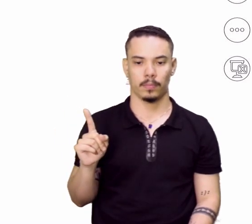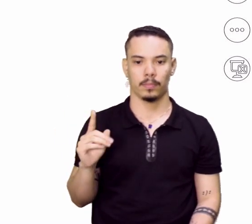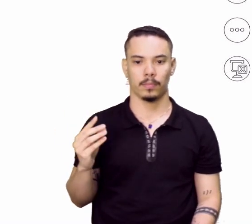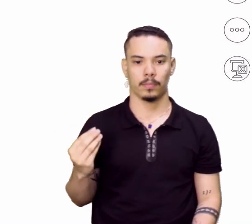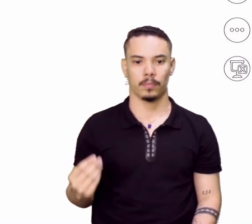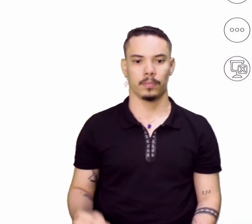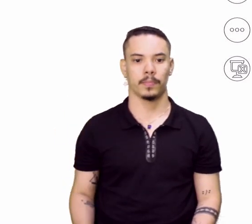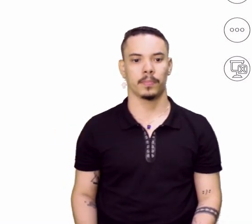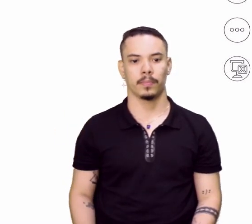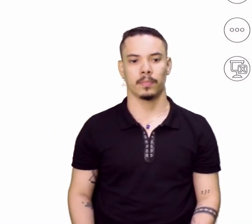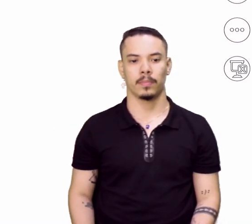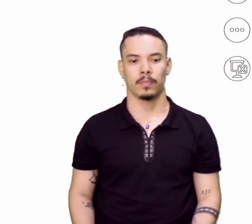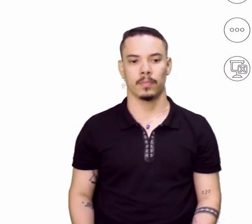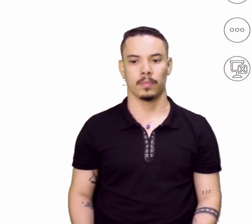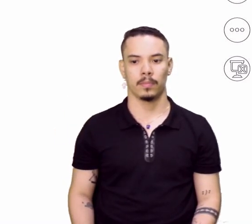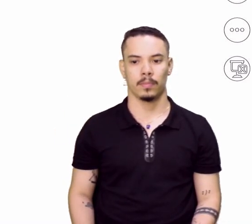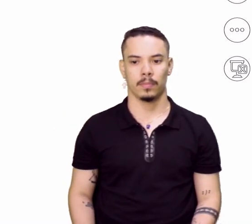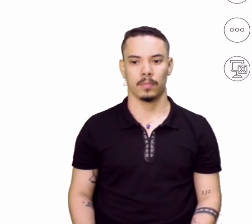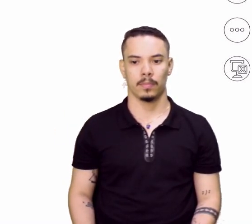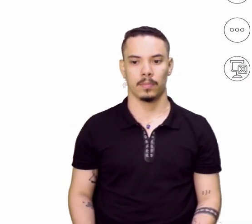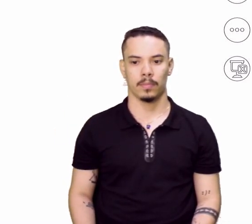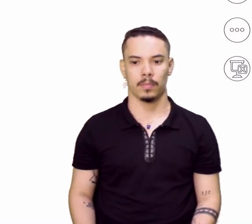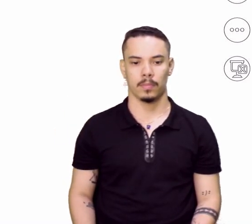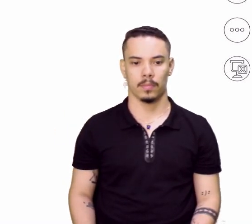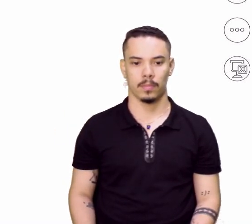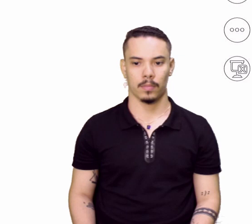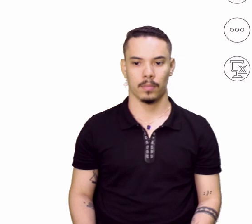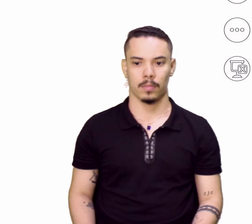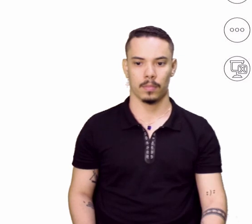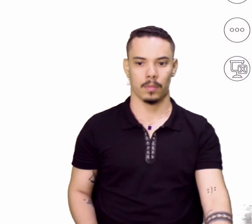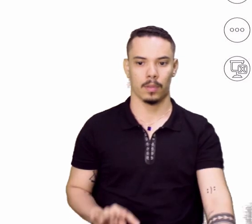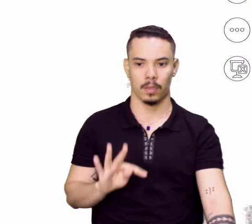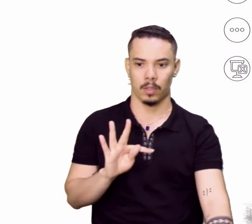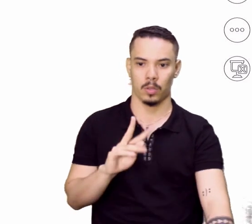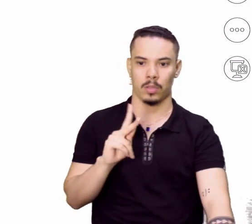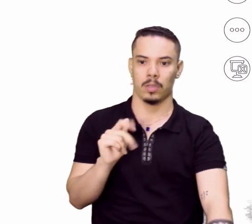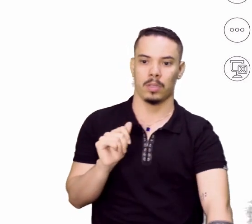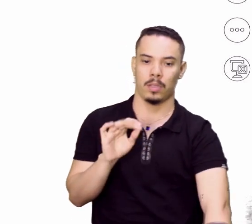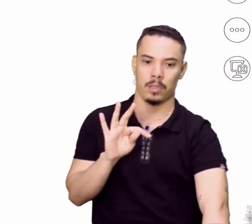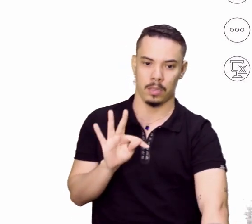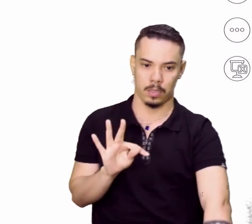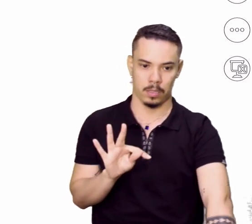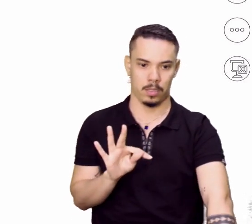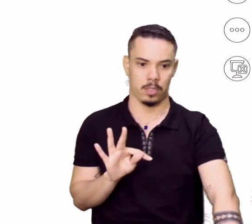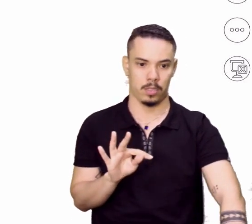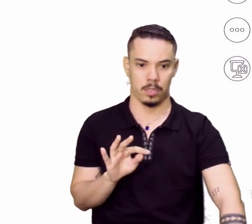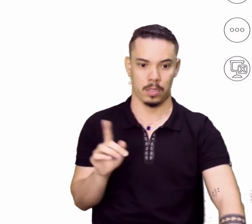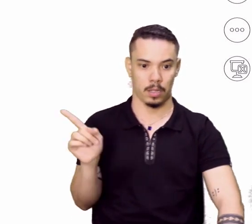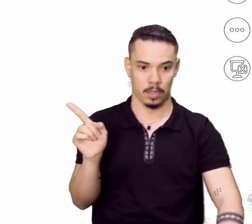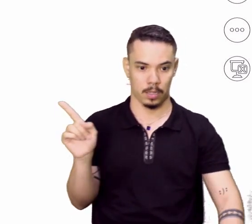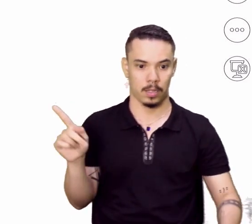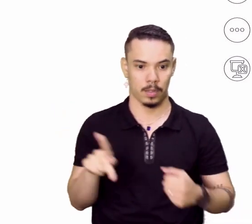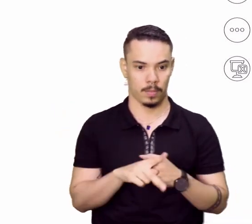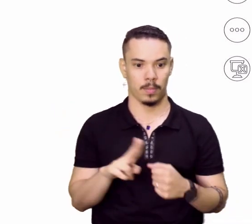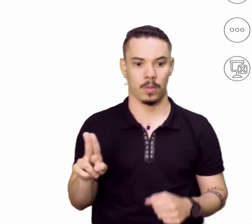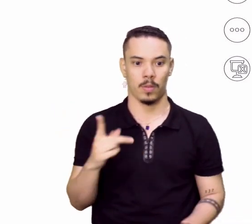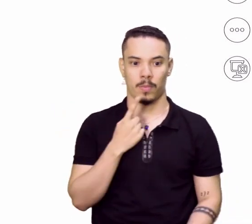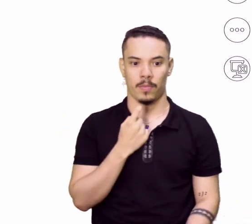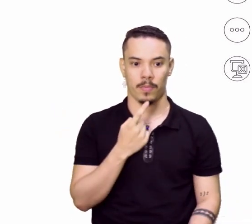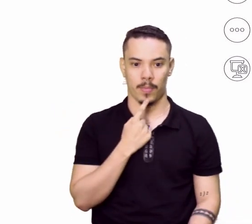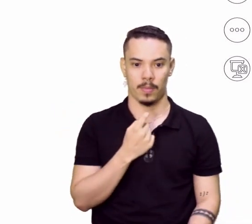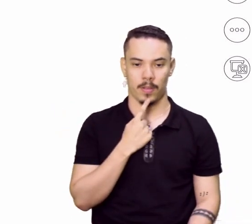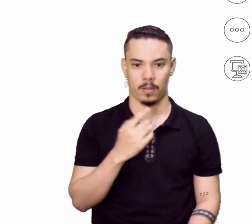não. Você ia colocar o that no lugar dos pronomes relativos em itálico, que são esses aqui, também itálico e